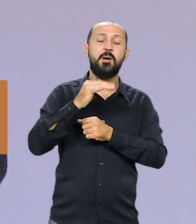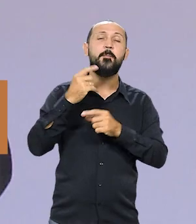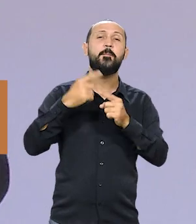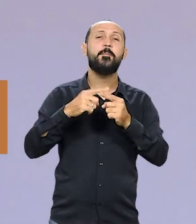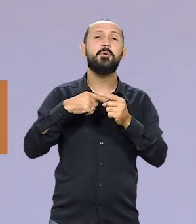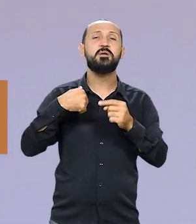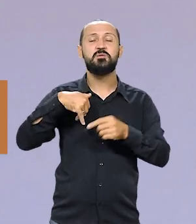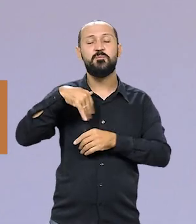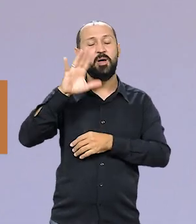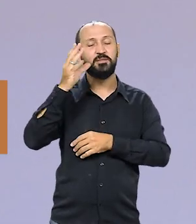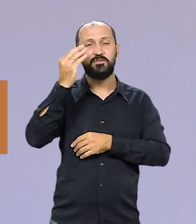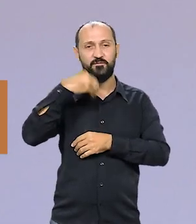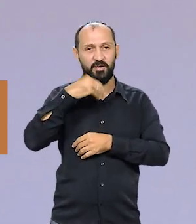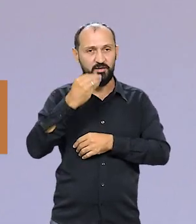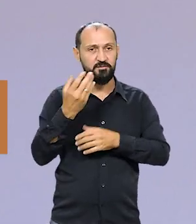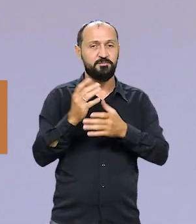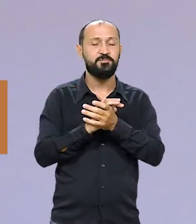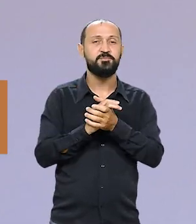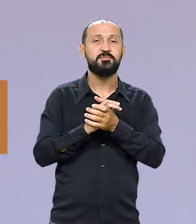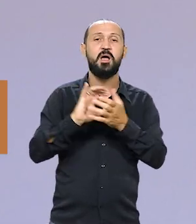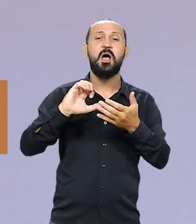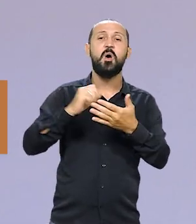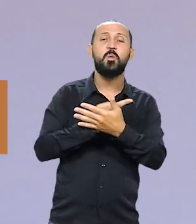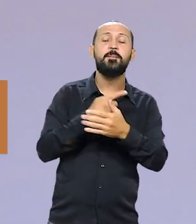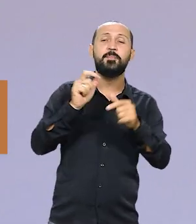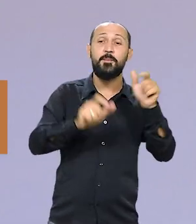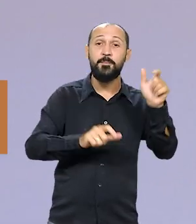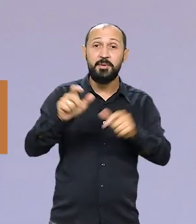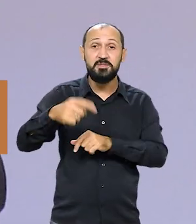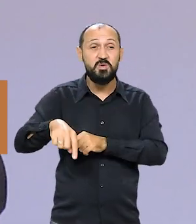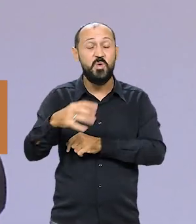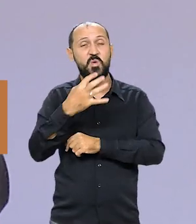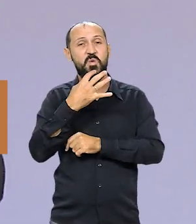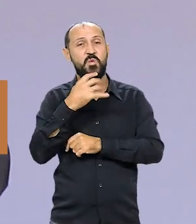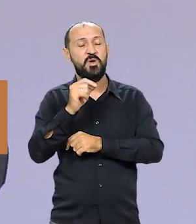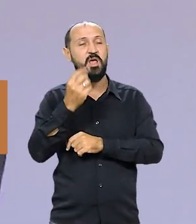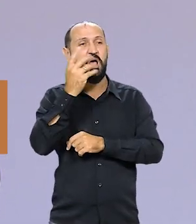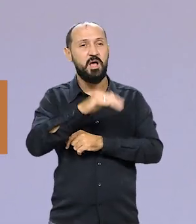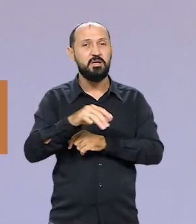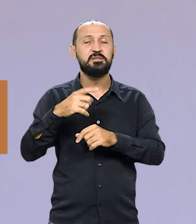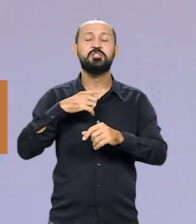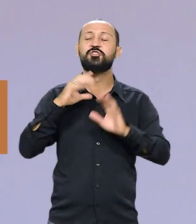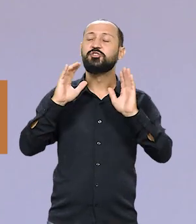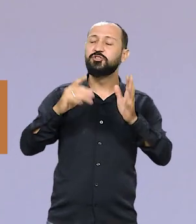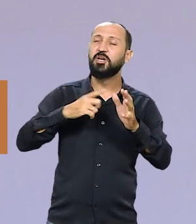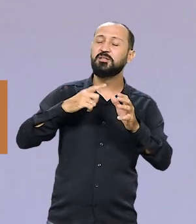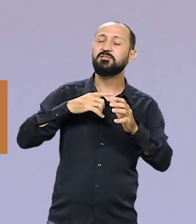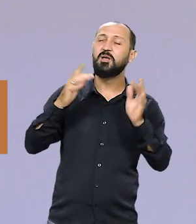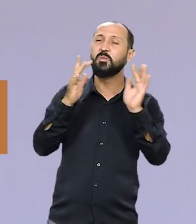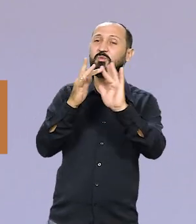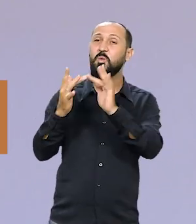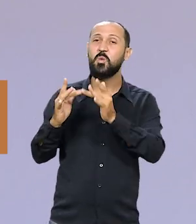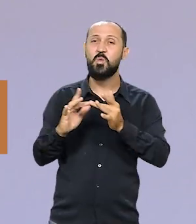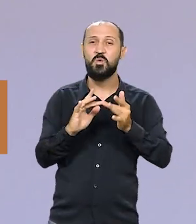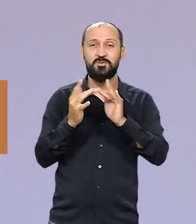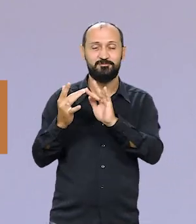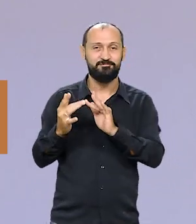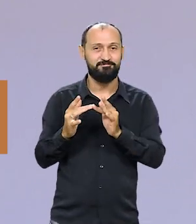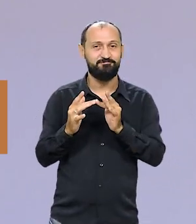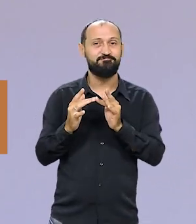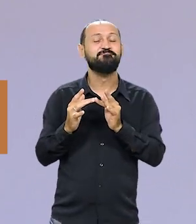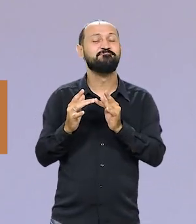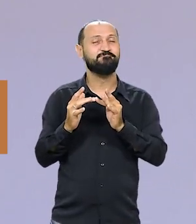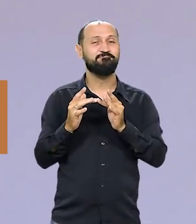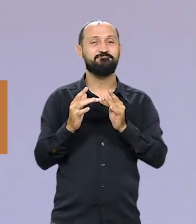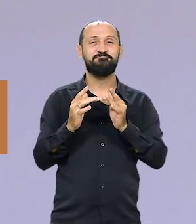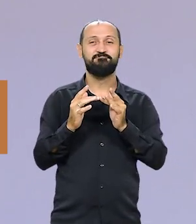falar em crianças porque são mais vulneráveis, acontece por pessoas que conhecem a criança e, portanto, já tem um certo